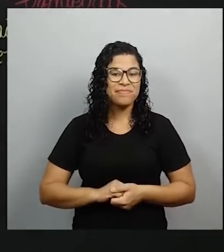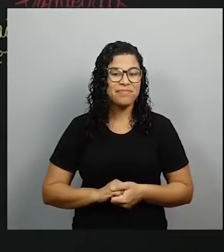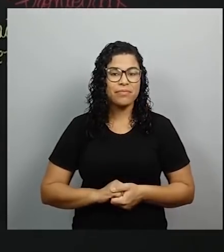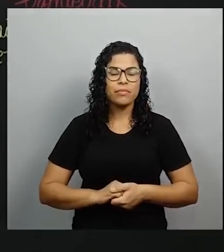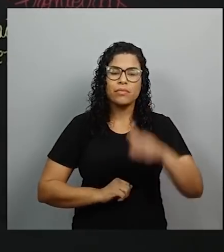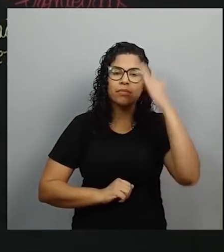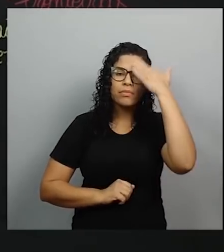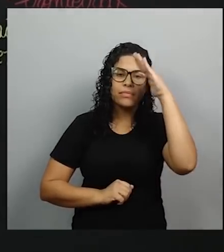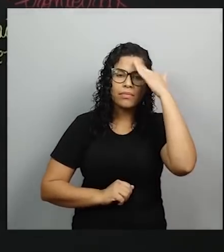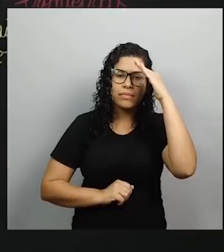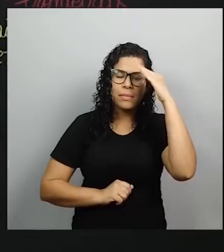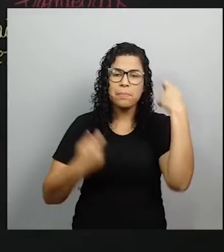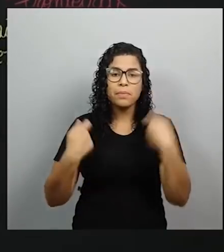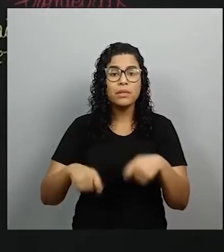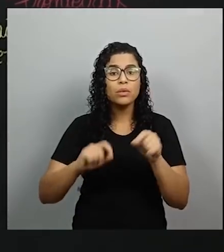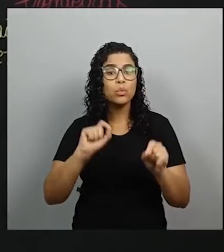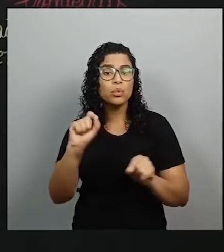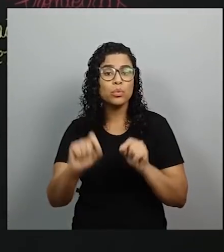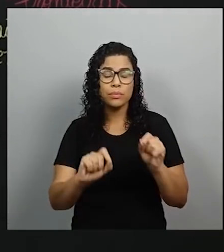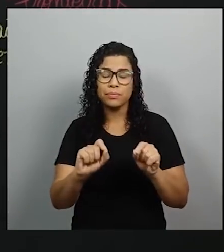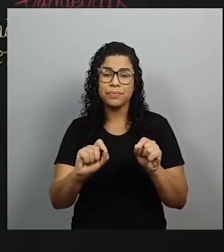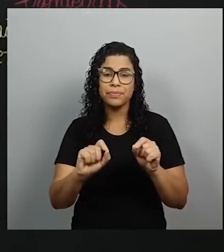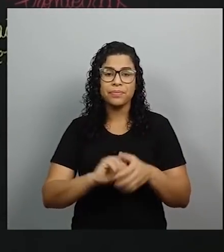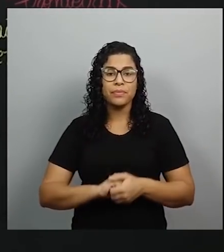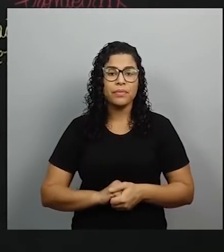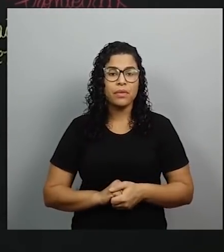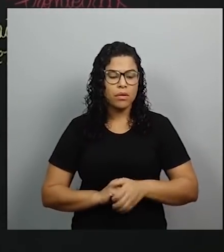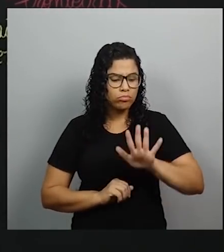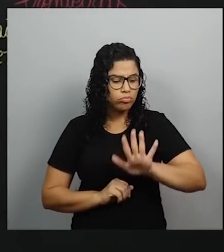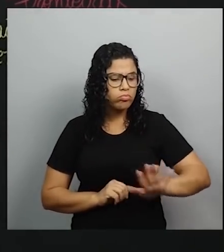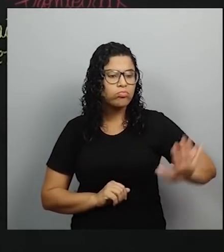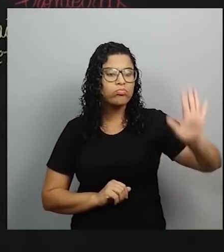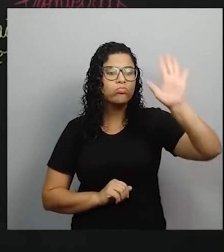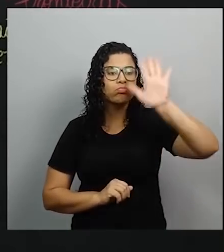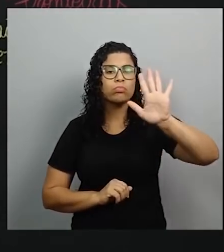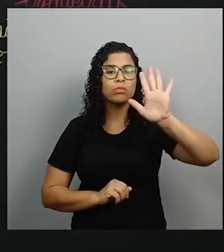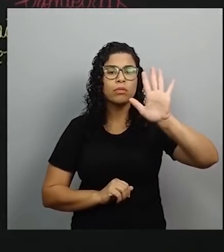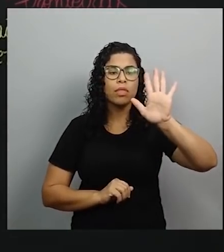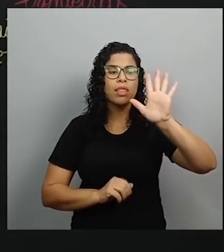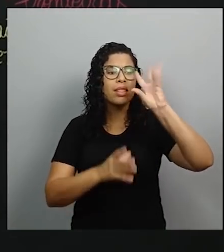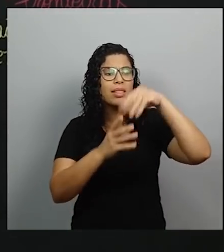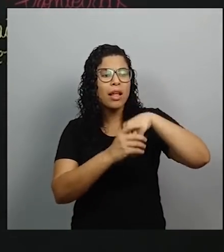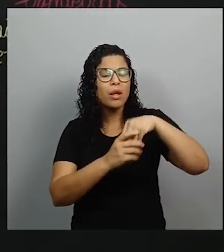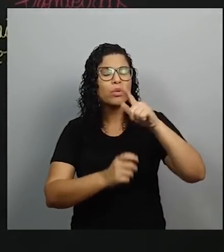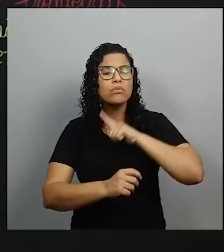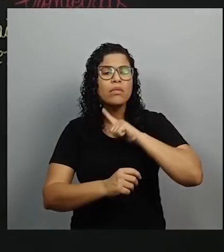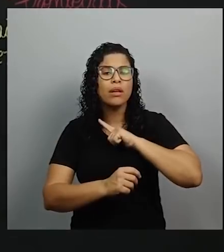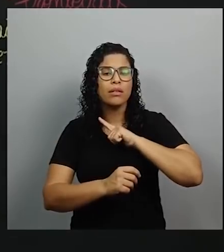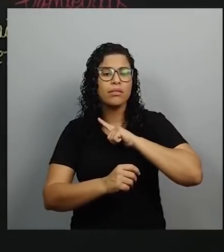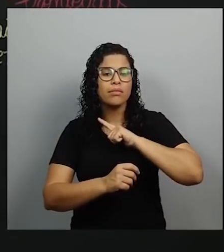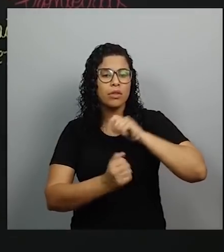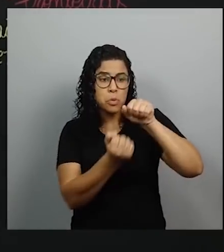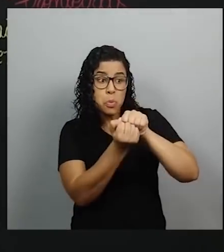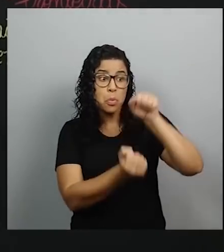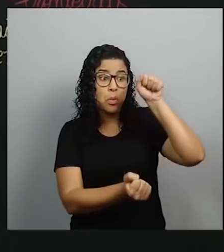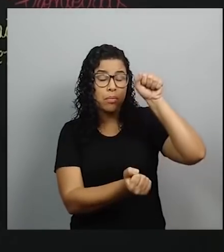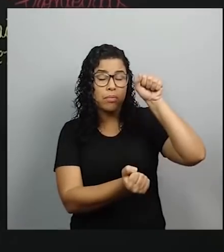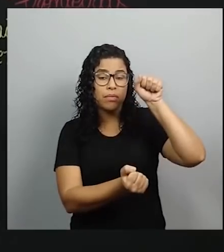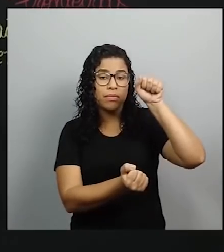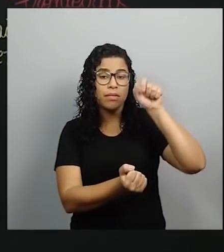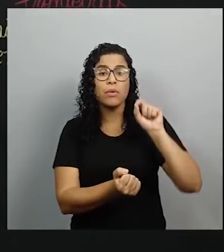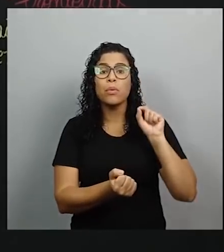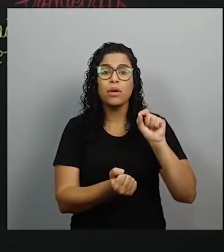é necessário entendermos a territorialidade. O que é que nós temos no nosso mapa do Brasil,